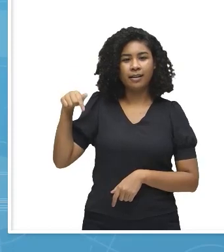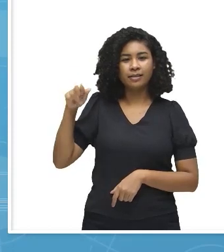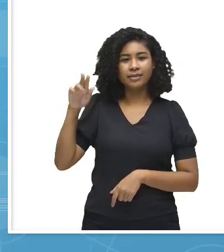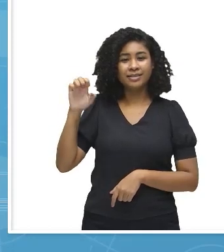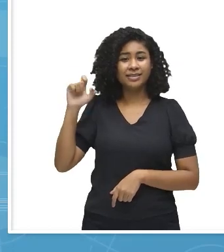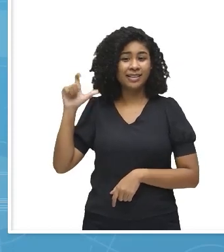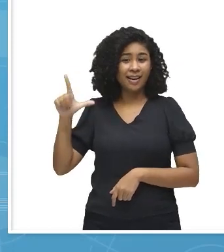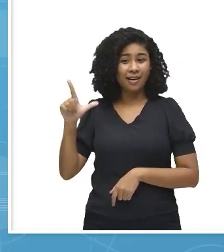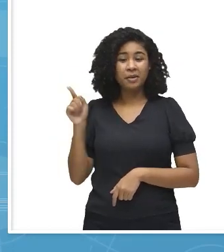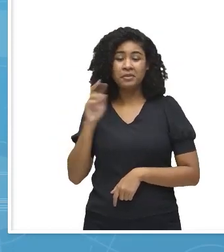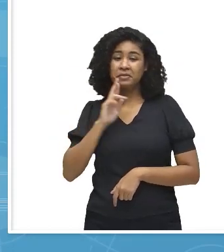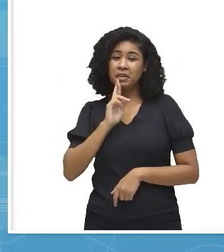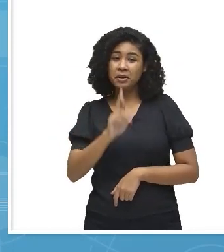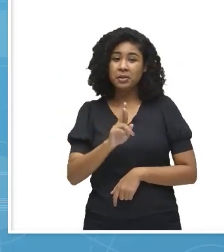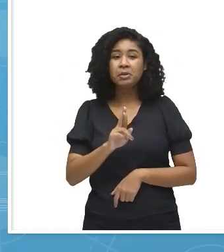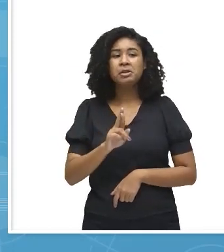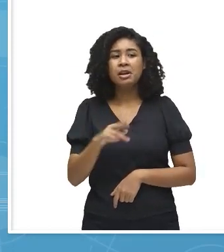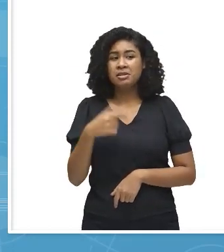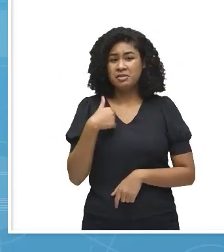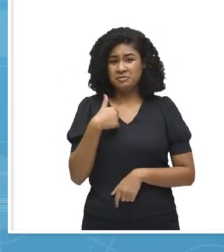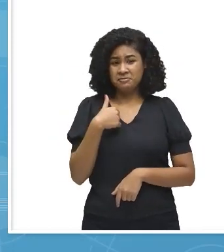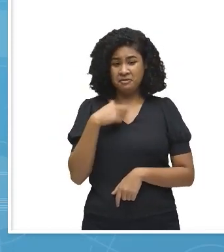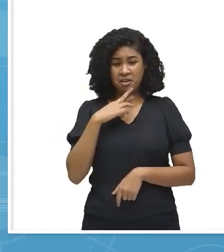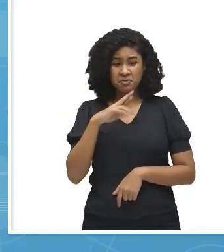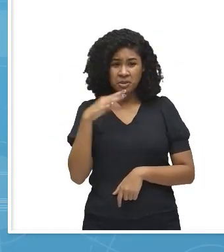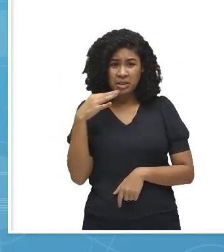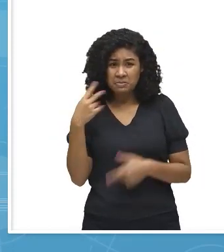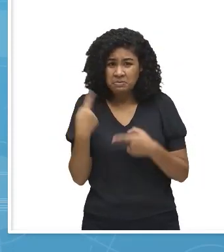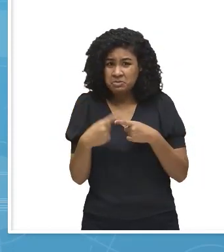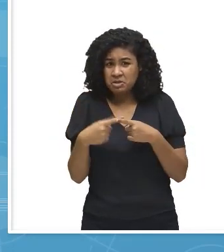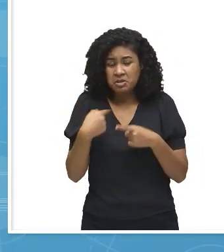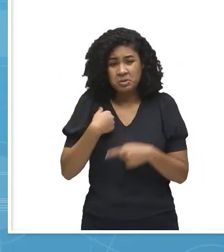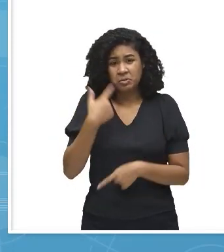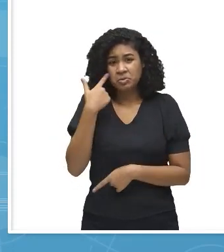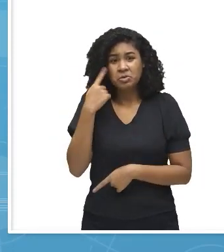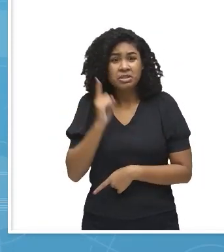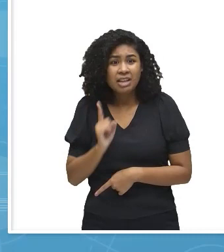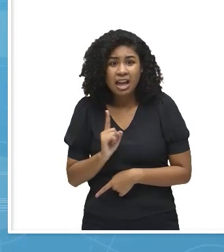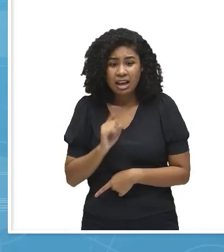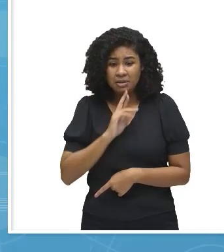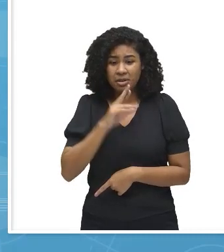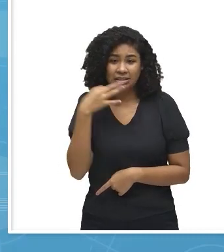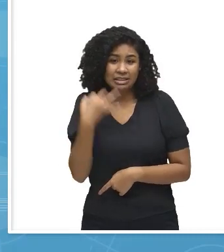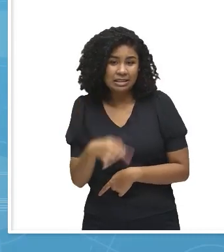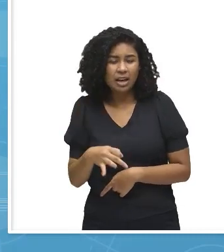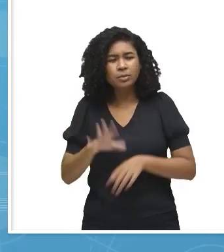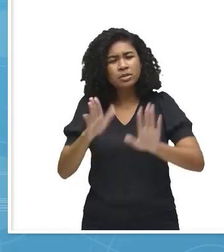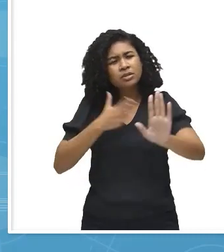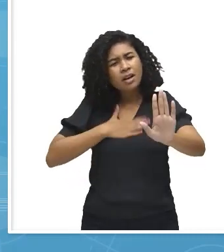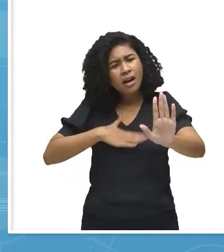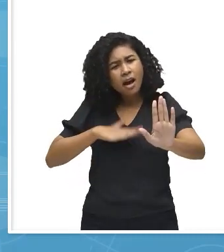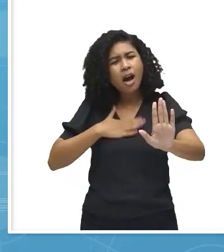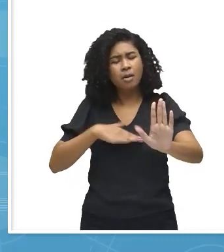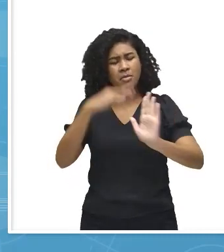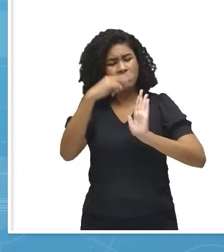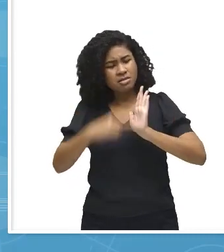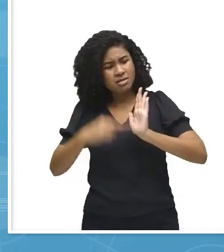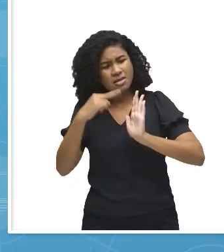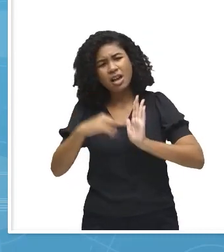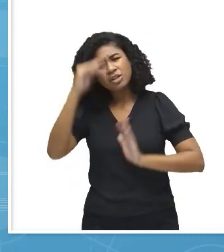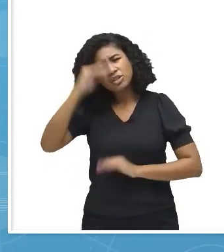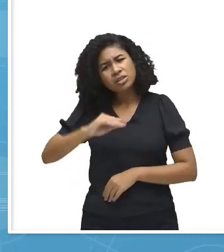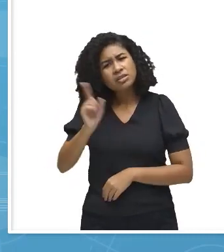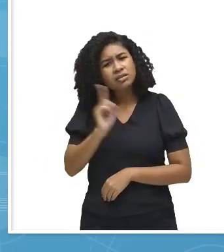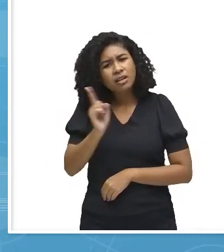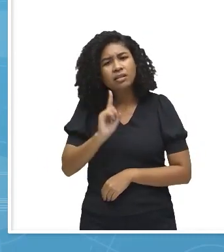não ia acertar. Eu até comentei aí para a Raquel no chat para vocês não desistirem, tá? Leia um pouquinho aí as questões, às